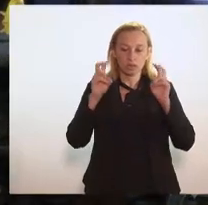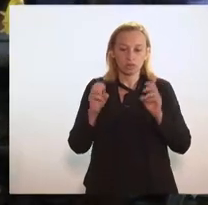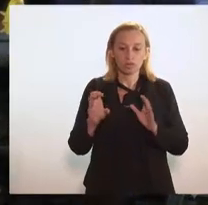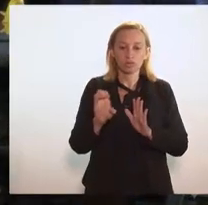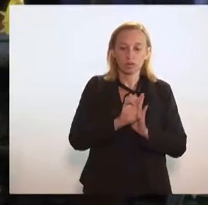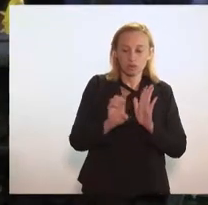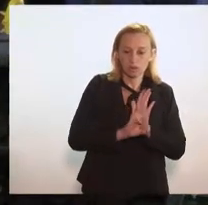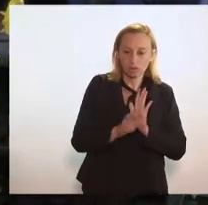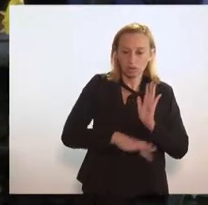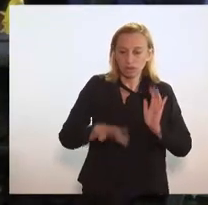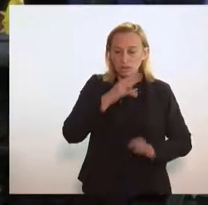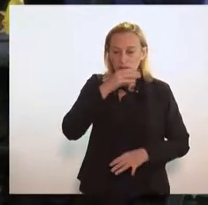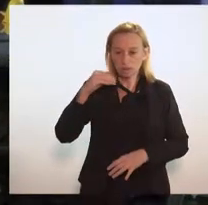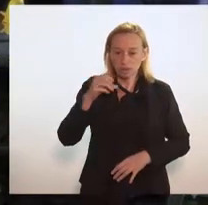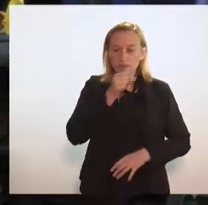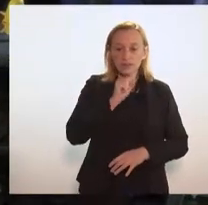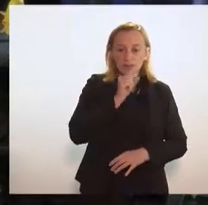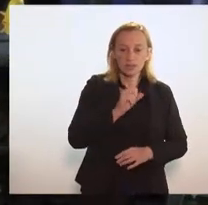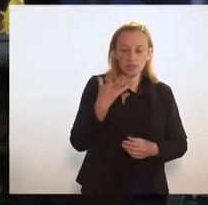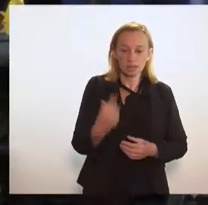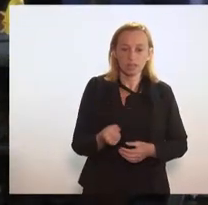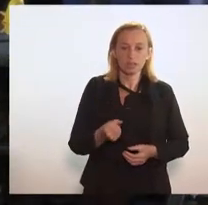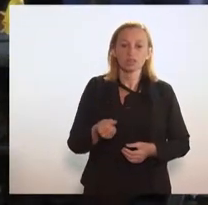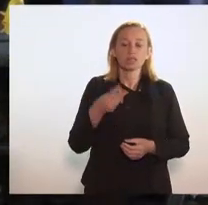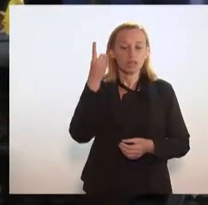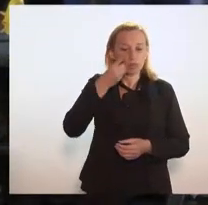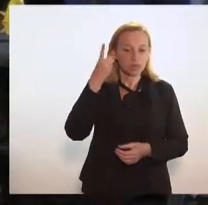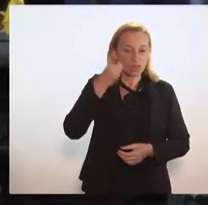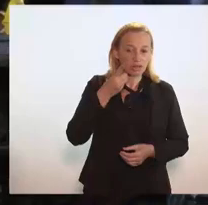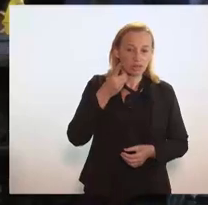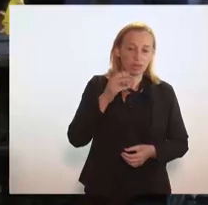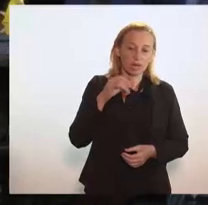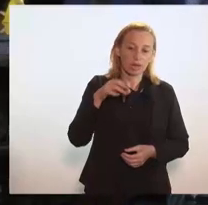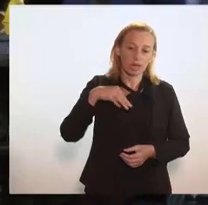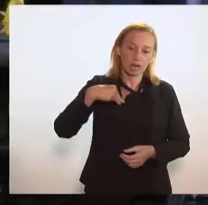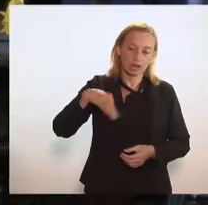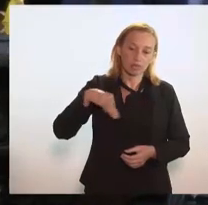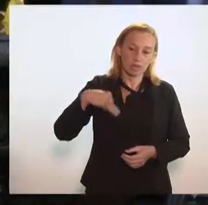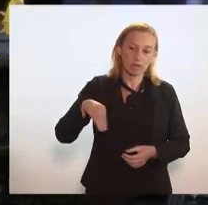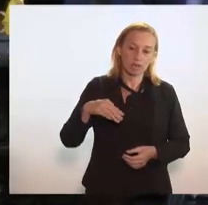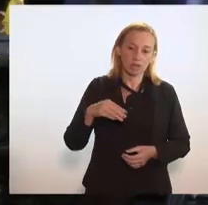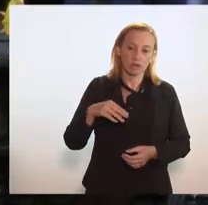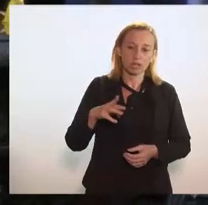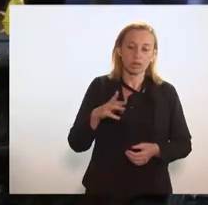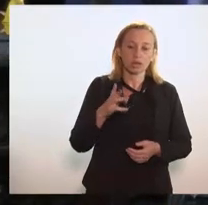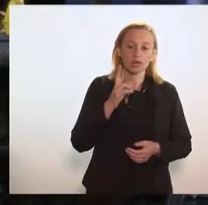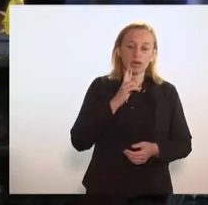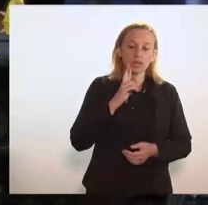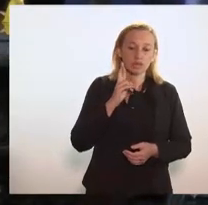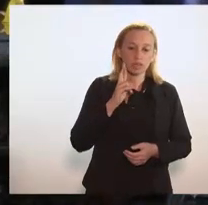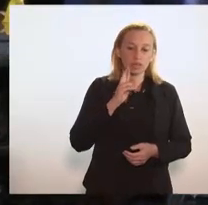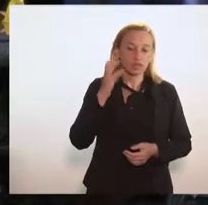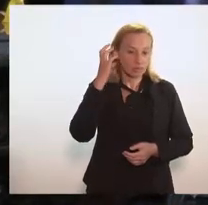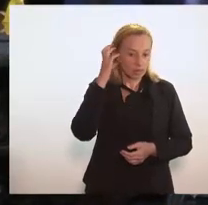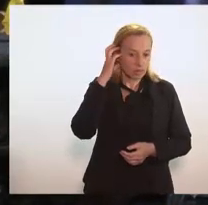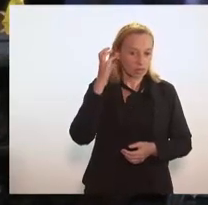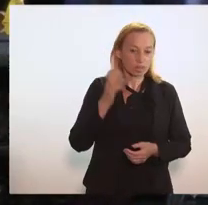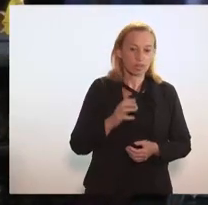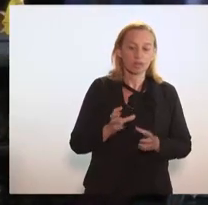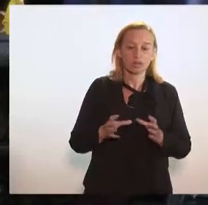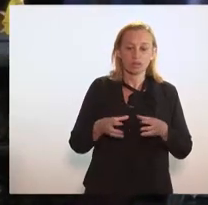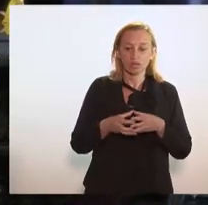creme adolescente do Idoso favorável ela todos e tal do carro de mim que e Rosane Félix presente parecer da comissão de educação